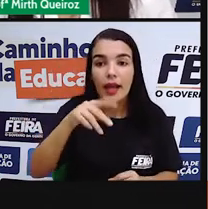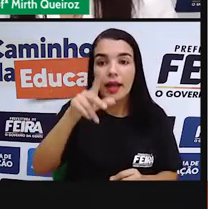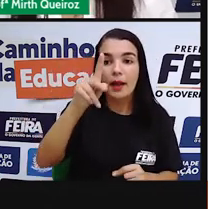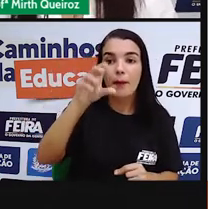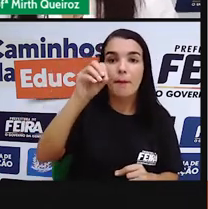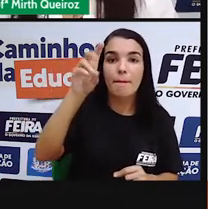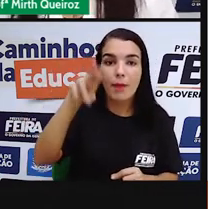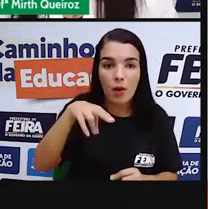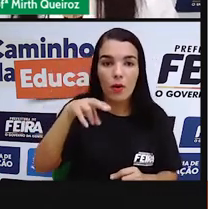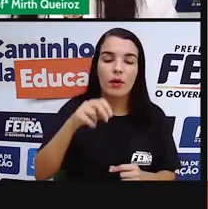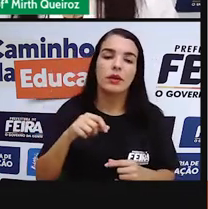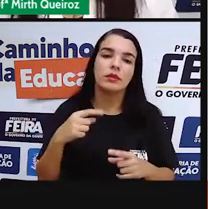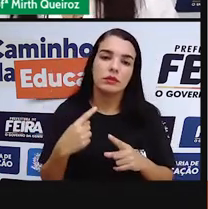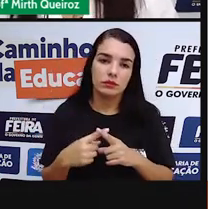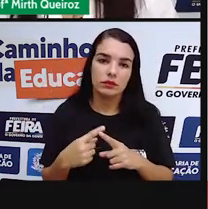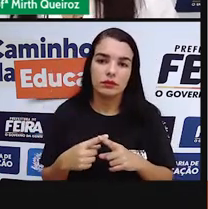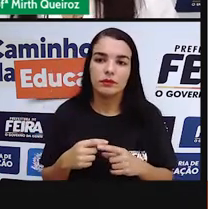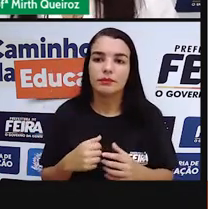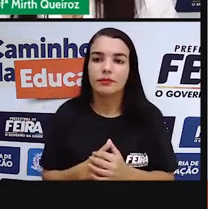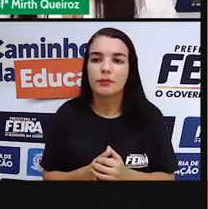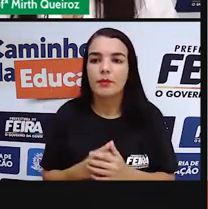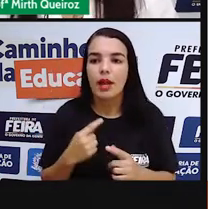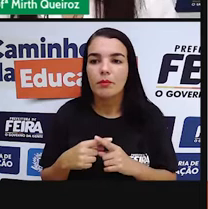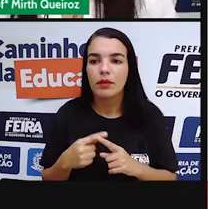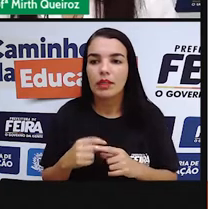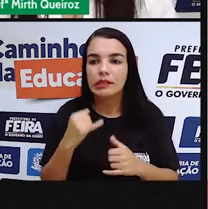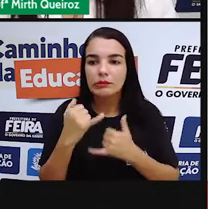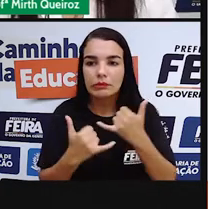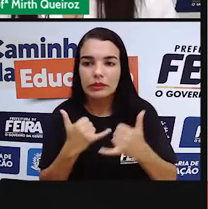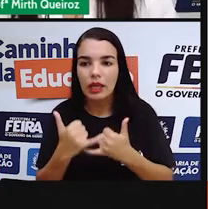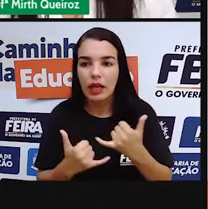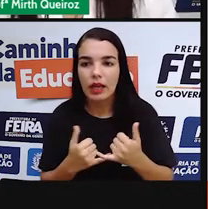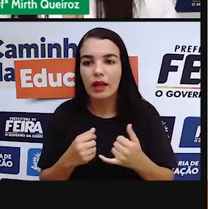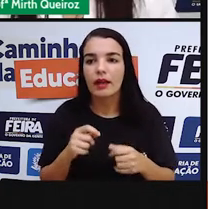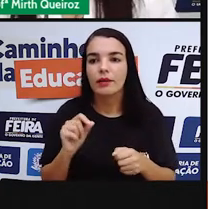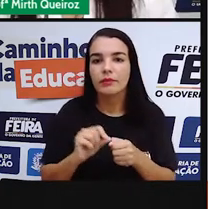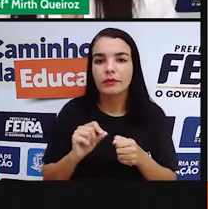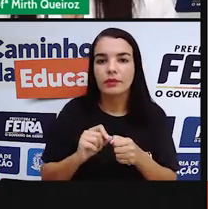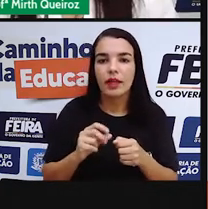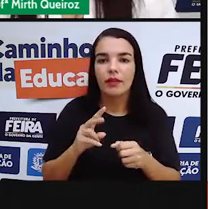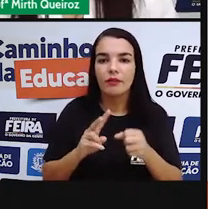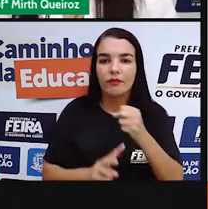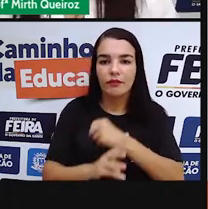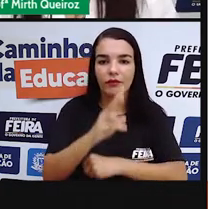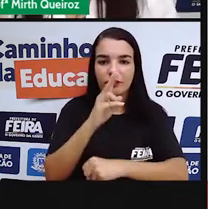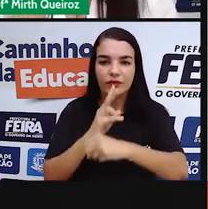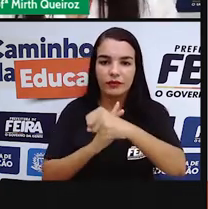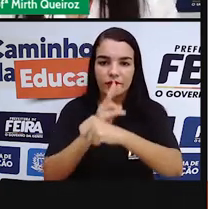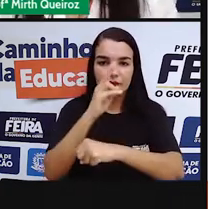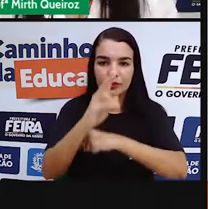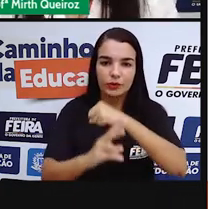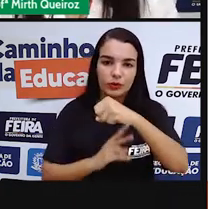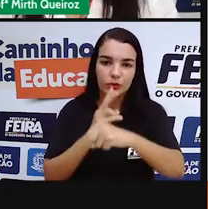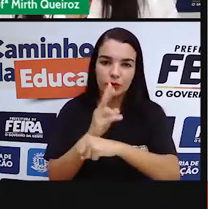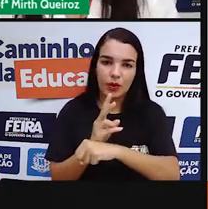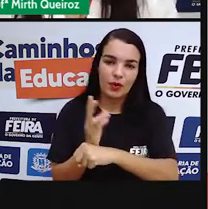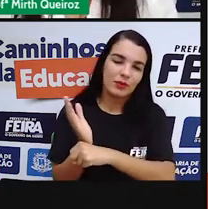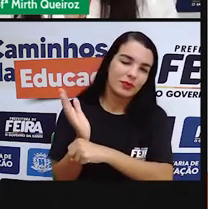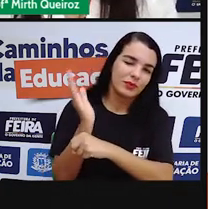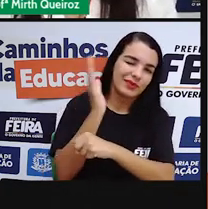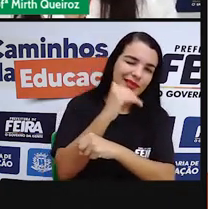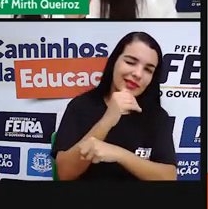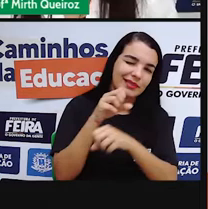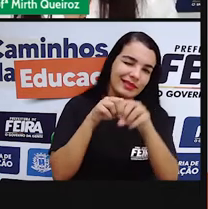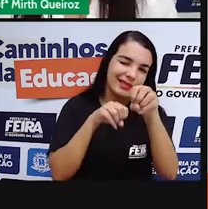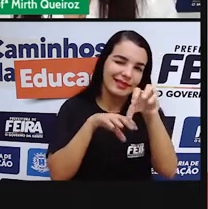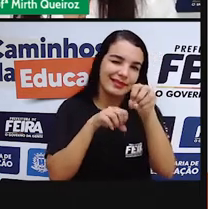papel, tesoura. Se quiser brincar com esse jogo de forma virtual, vem com a gente que a prova